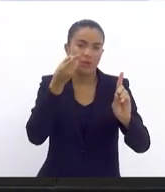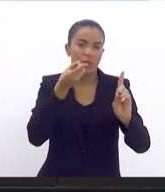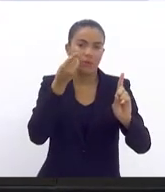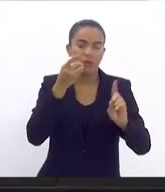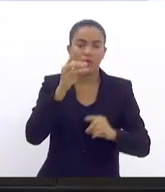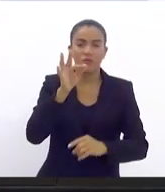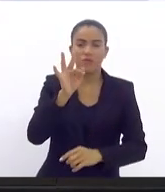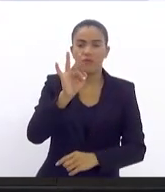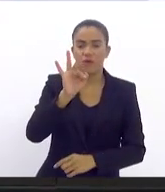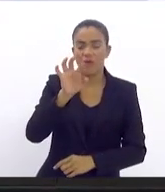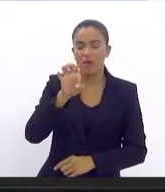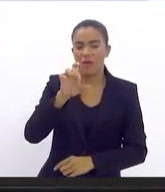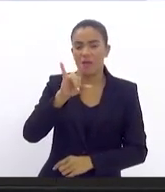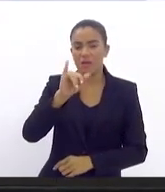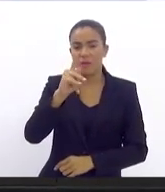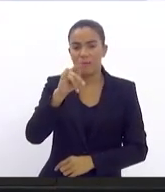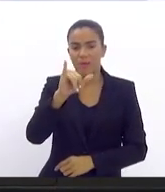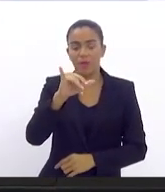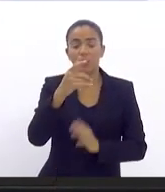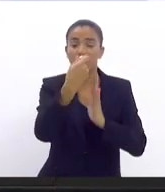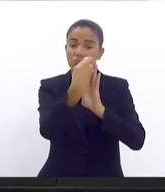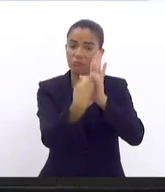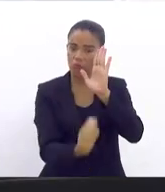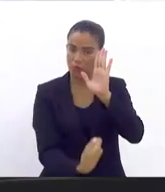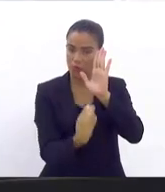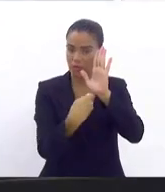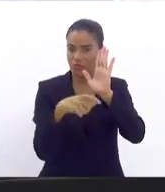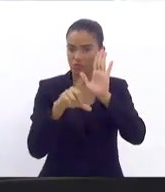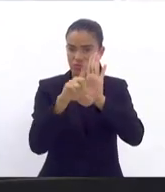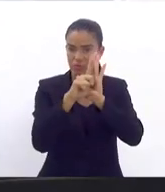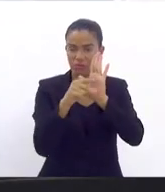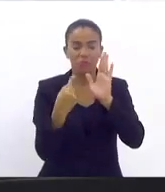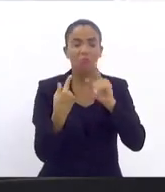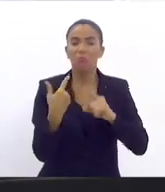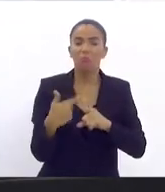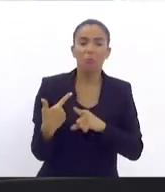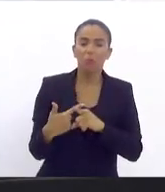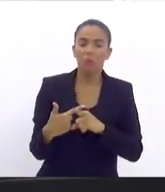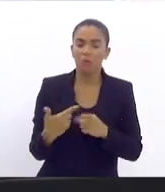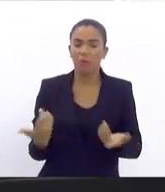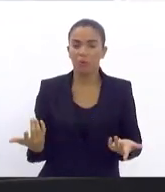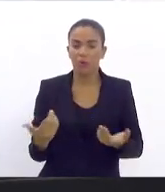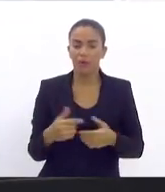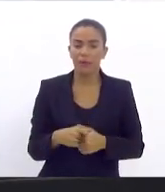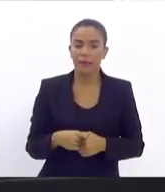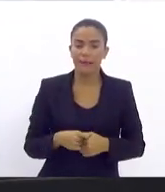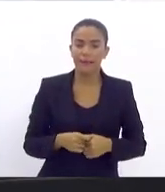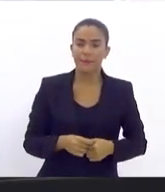Filipinho Raves, em relação ao texto, né, da lei, porque quando